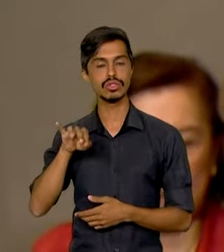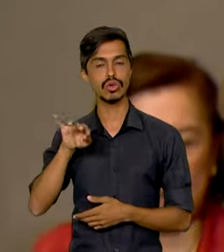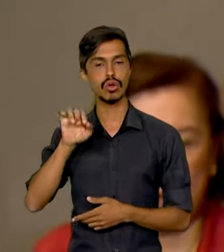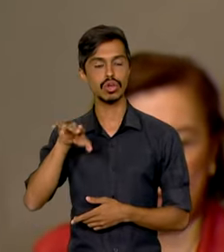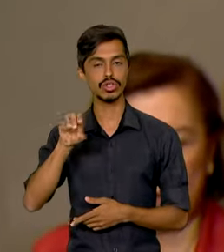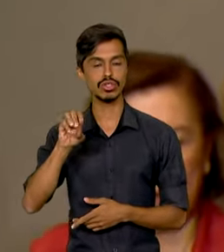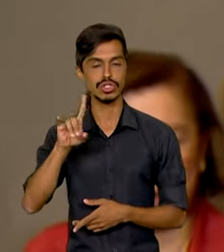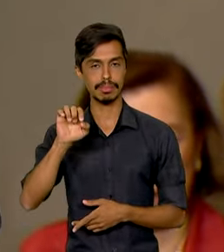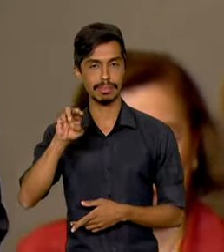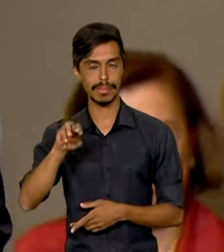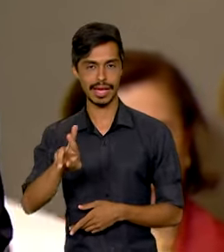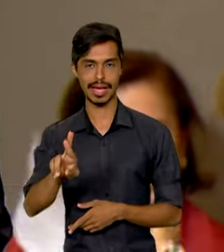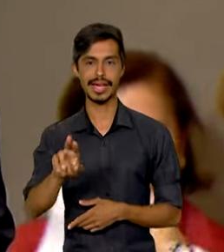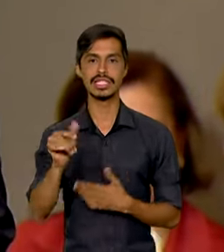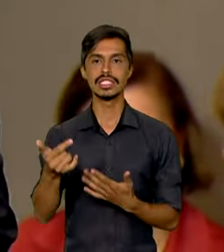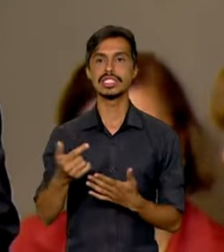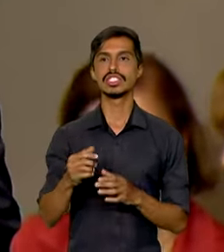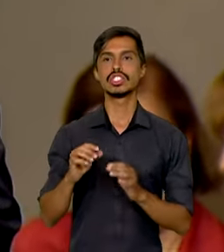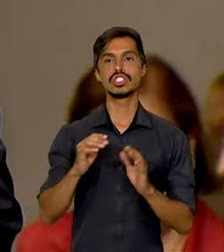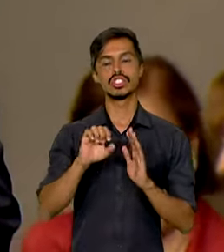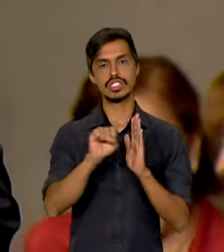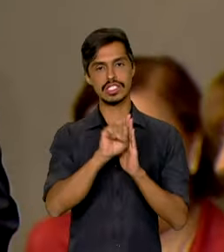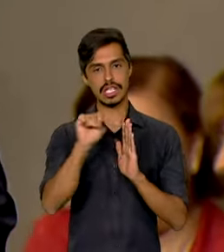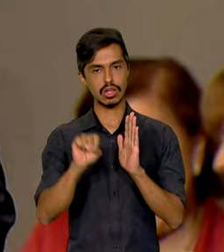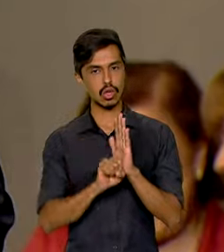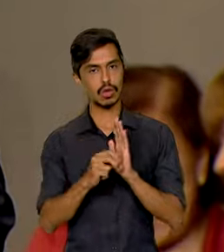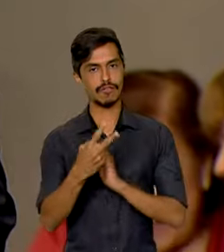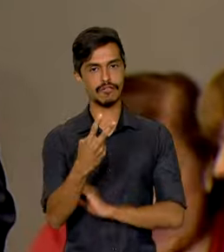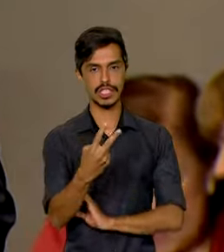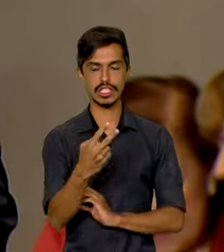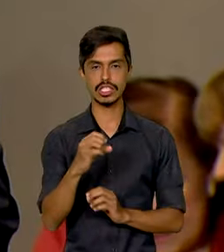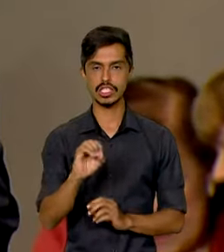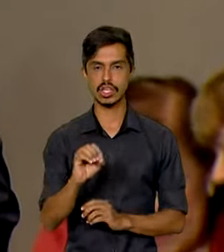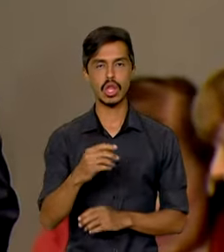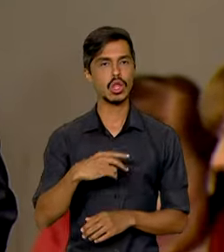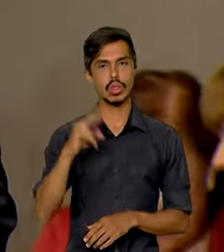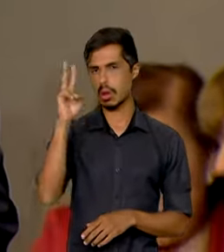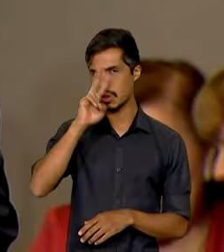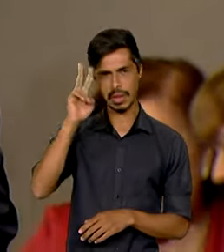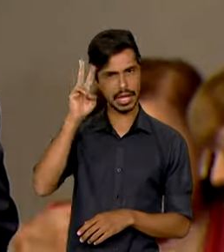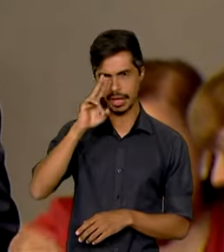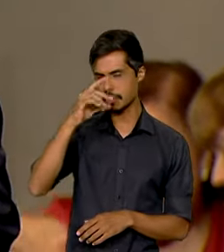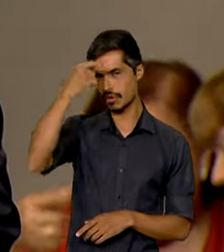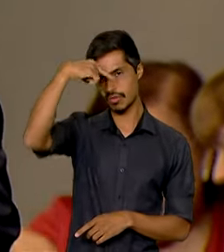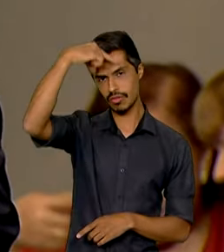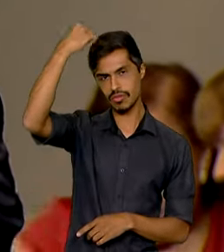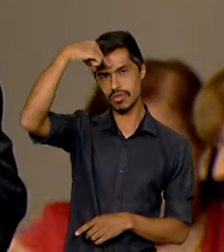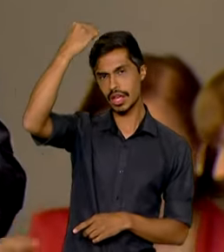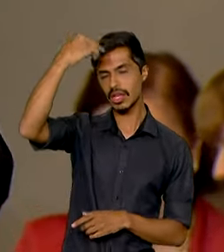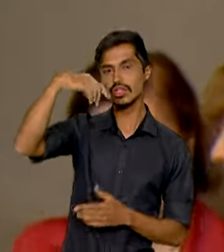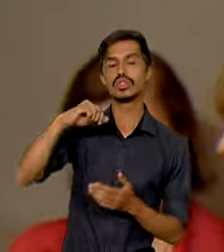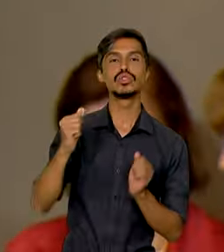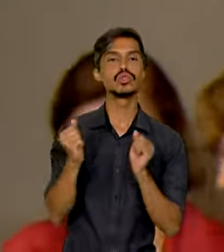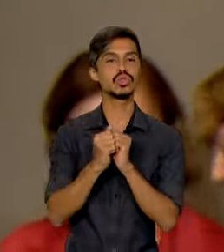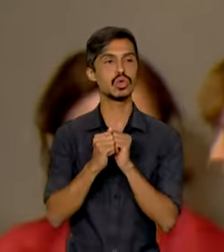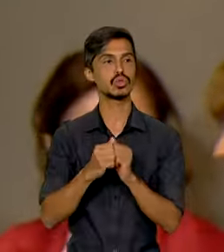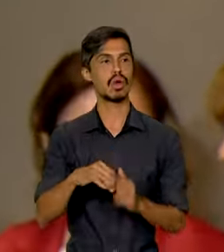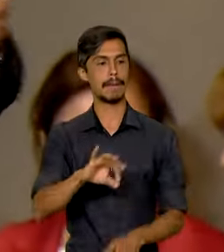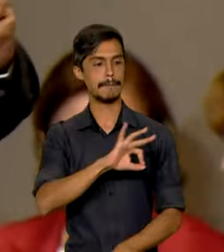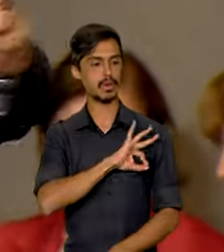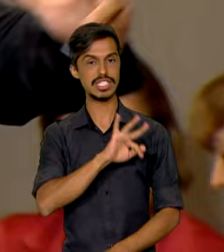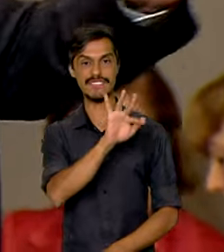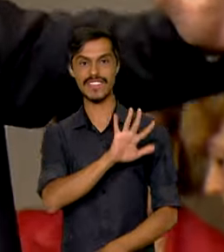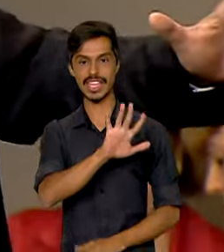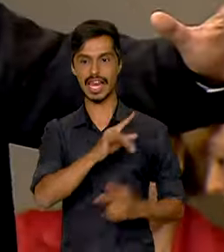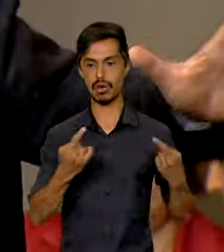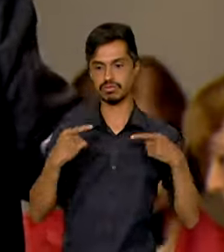do século XX, e eu não lembro de Zé Gotinha com a Polícia Federal do lado. Né? Houve o tempo que o Zé